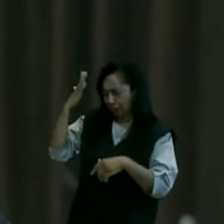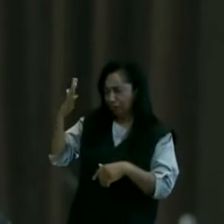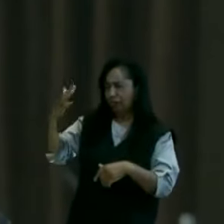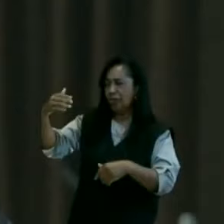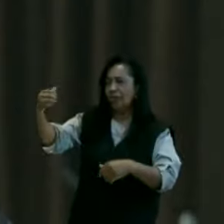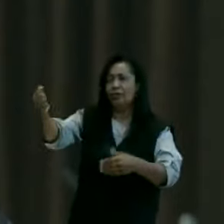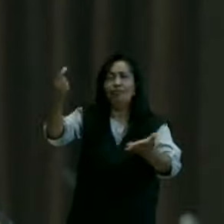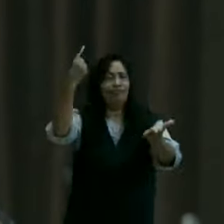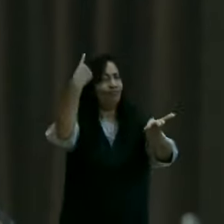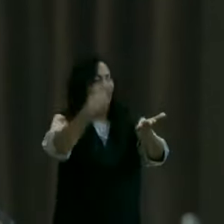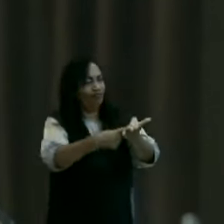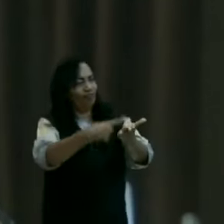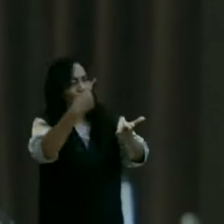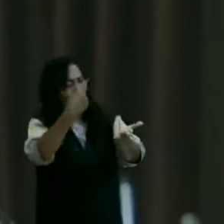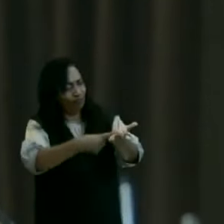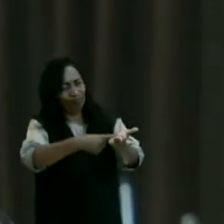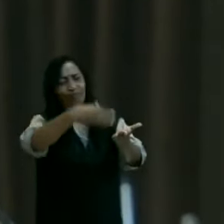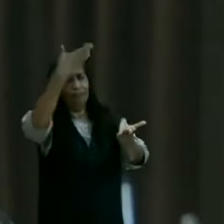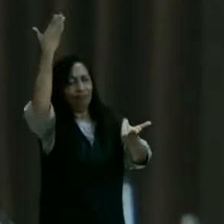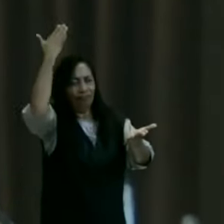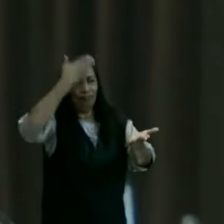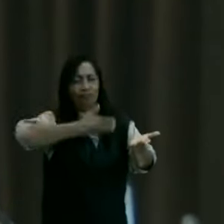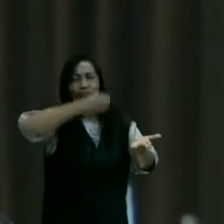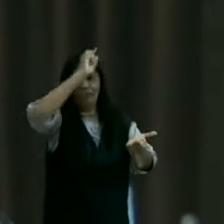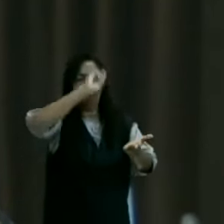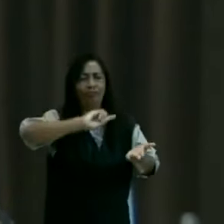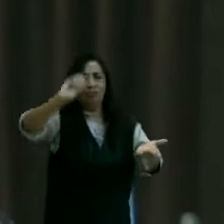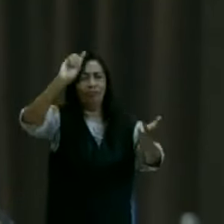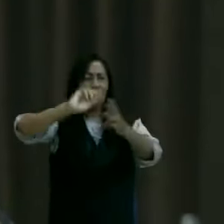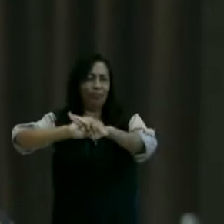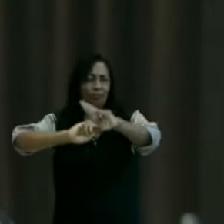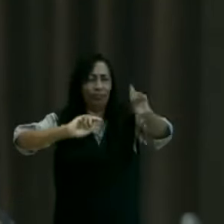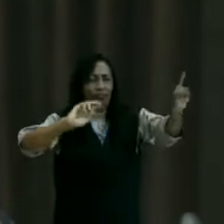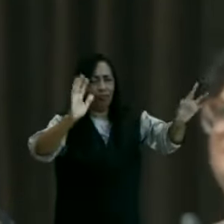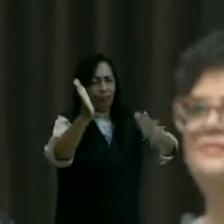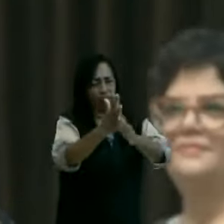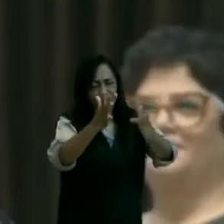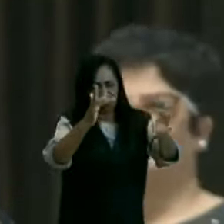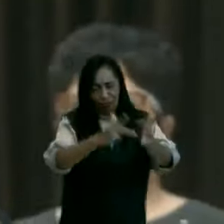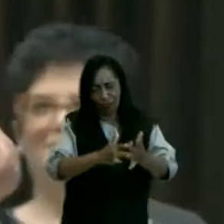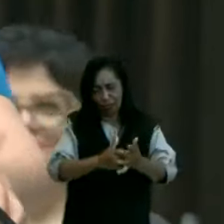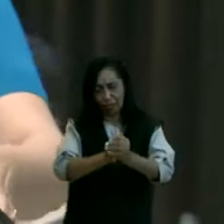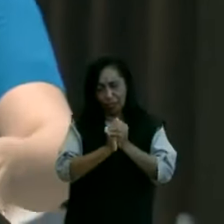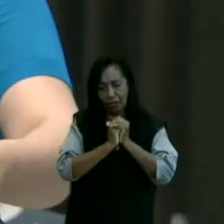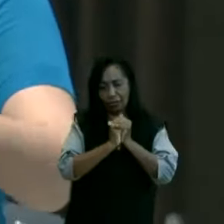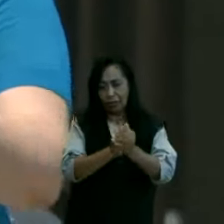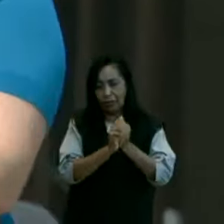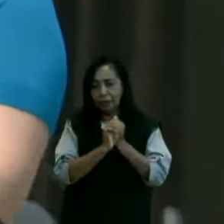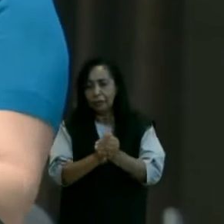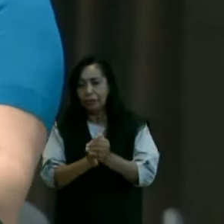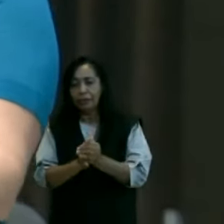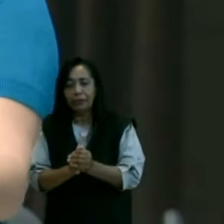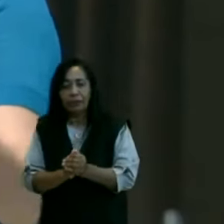diante de Ti, em o nome de Jesus. Amém e amém.